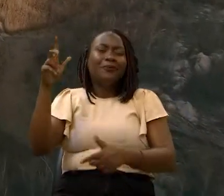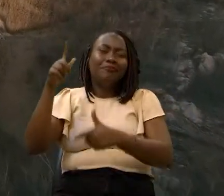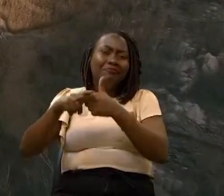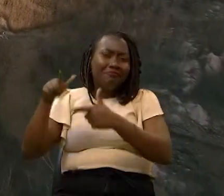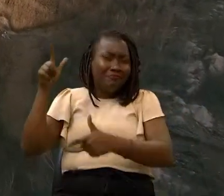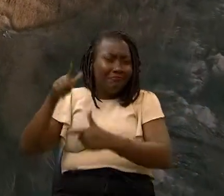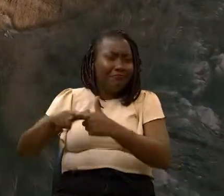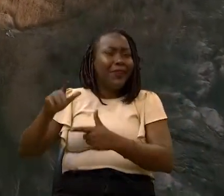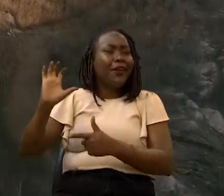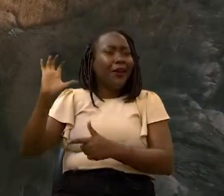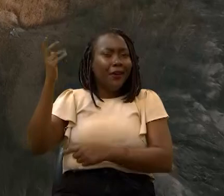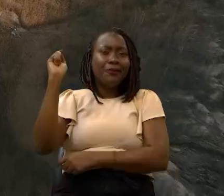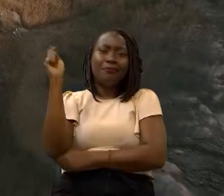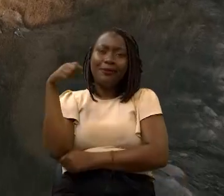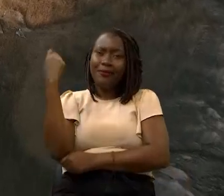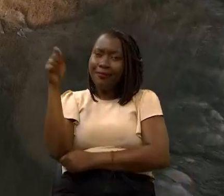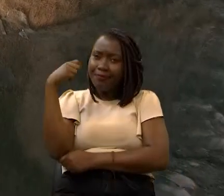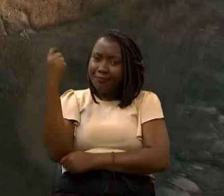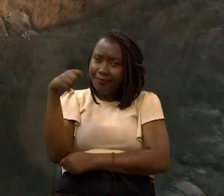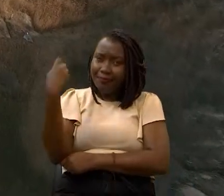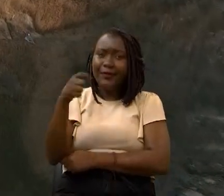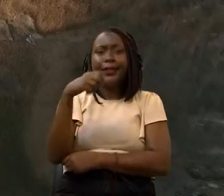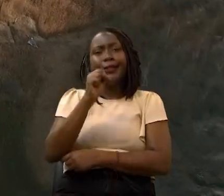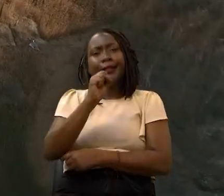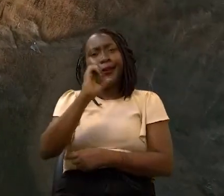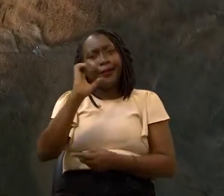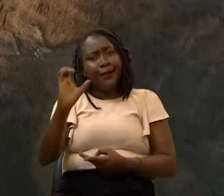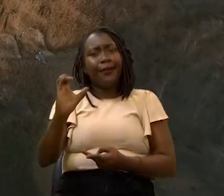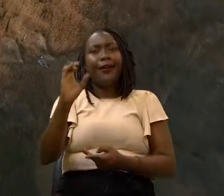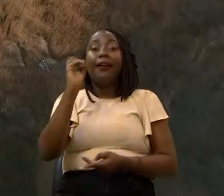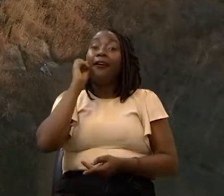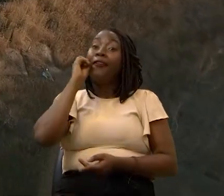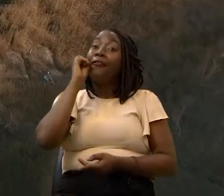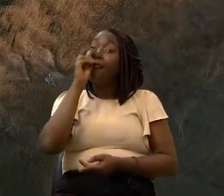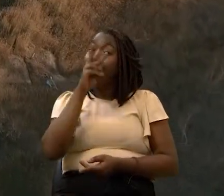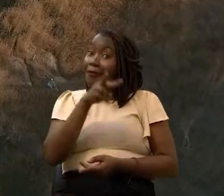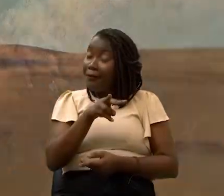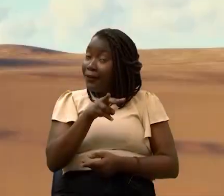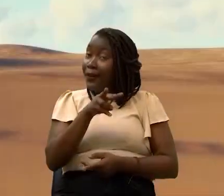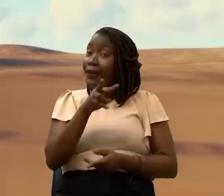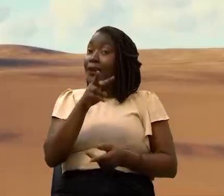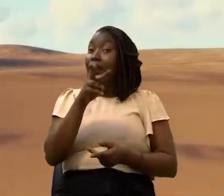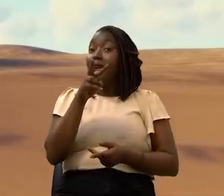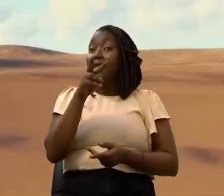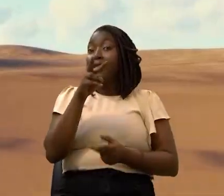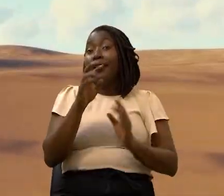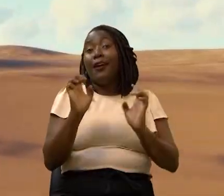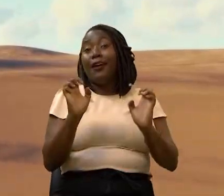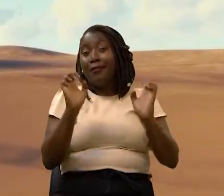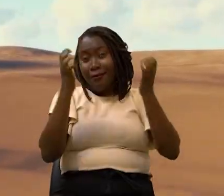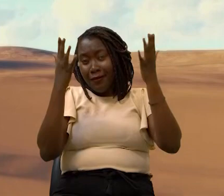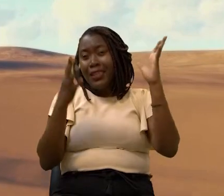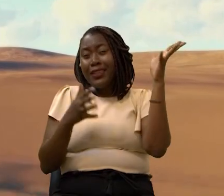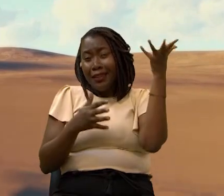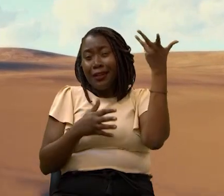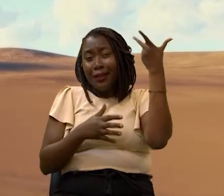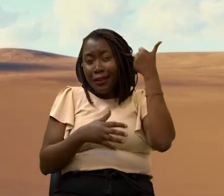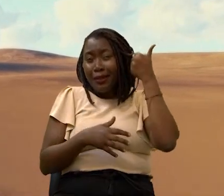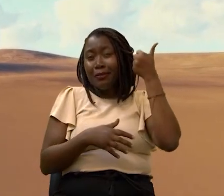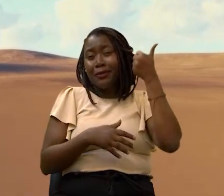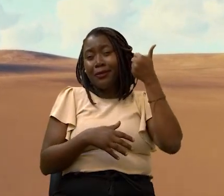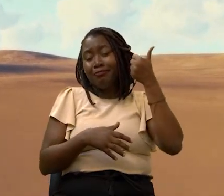aquelas tragédias no Rio Grande do Sul, Santa Catarina, nós vimos, aqueles